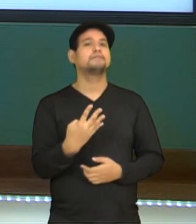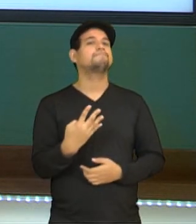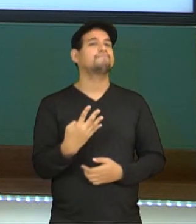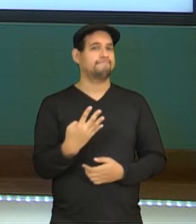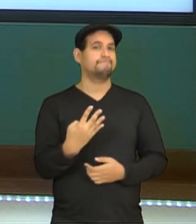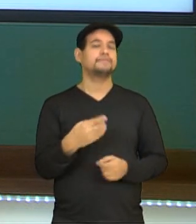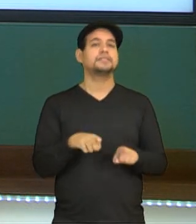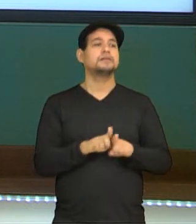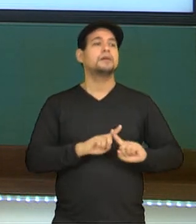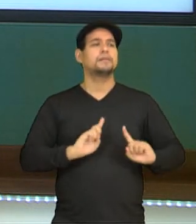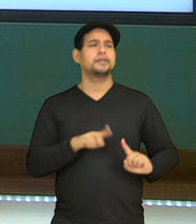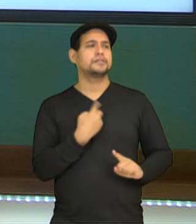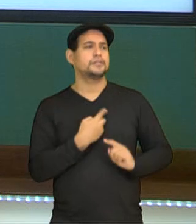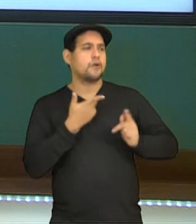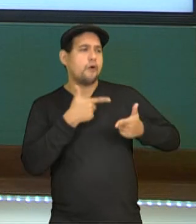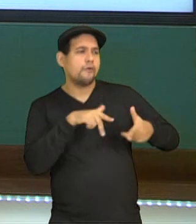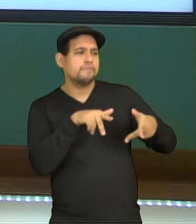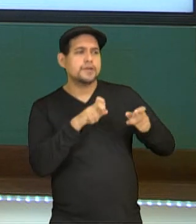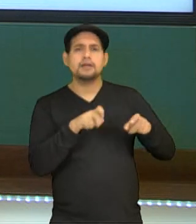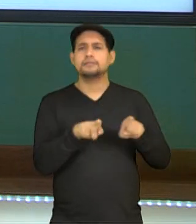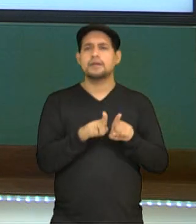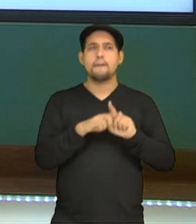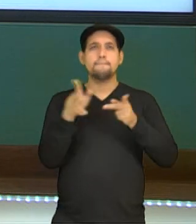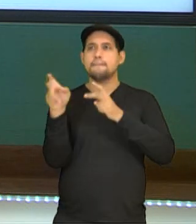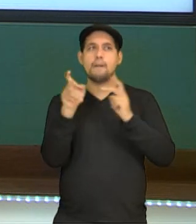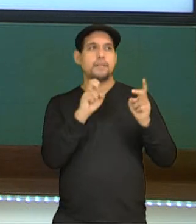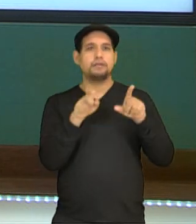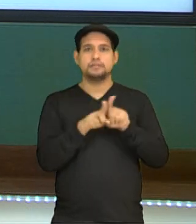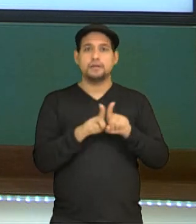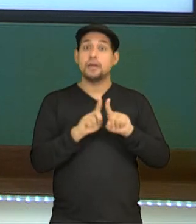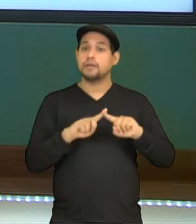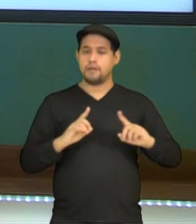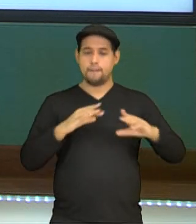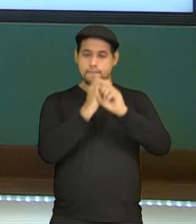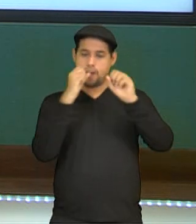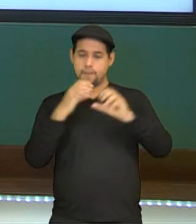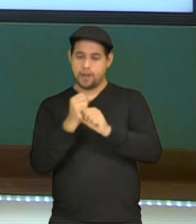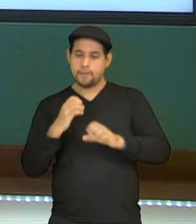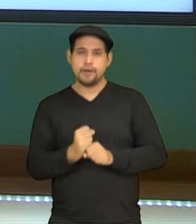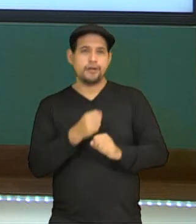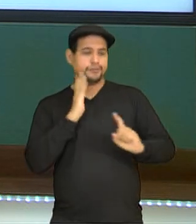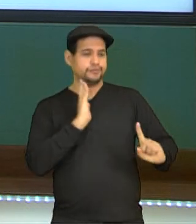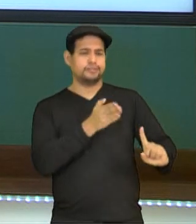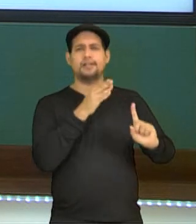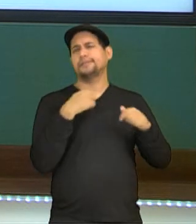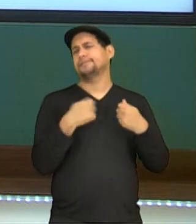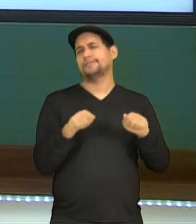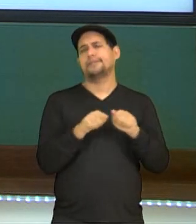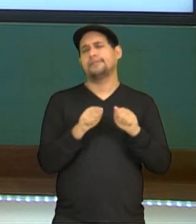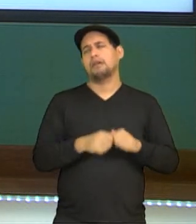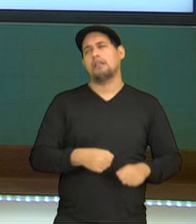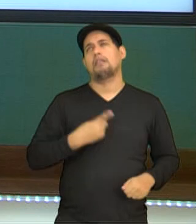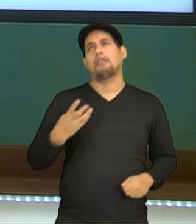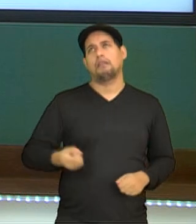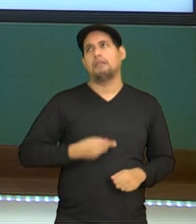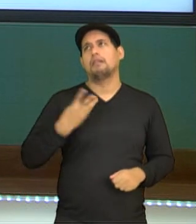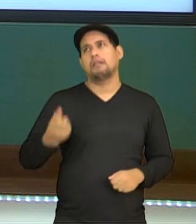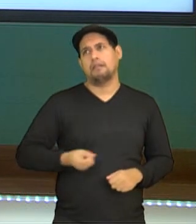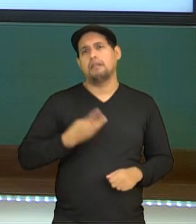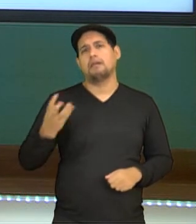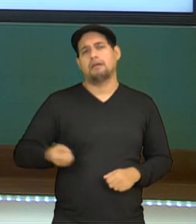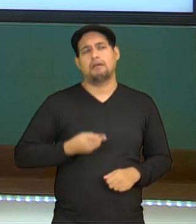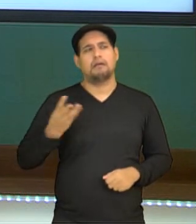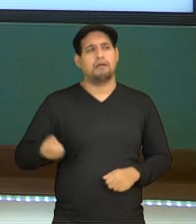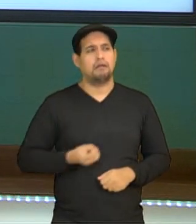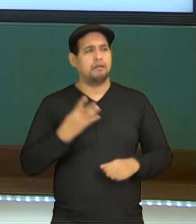Isso mesmo. Então a gente consegue sim identificar, já multiplicando, né, direto, sem ficar fazendo várias e várias e